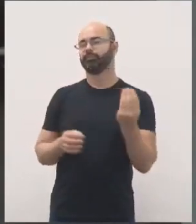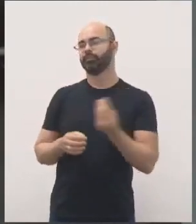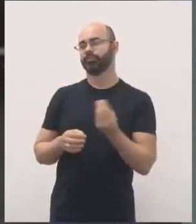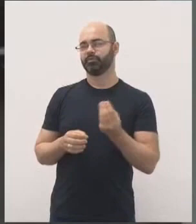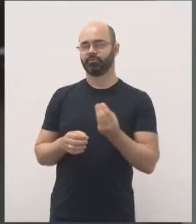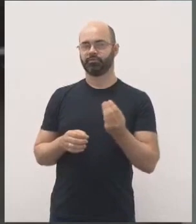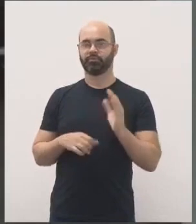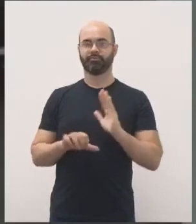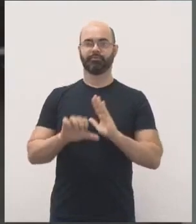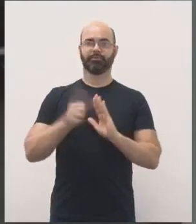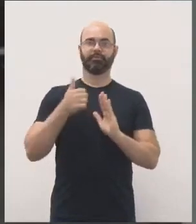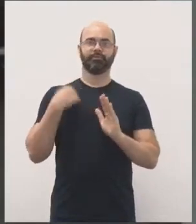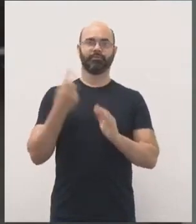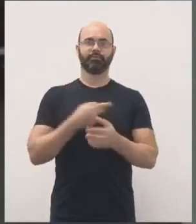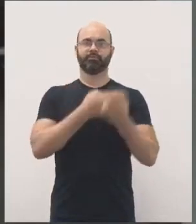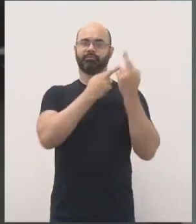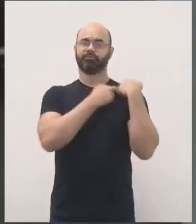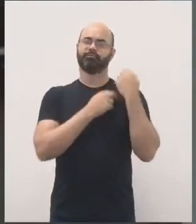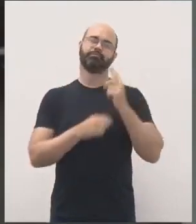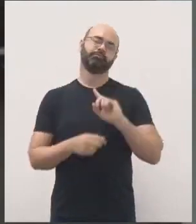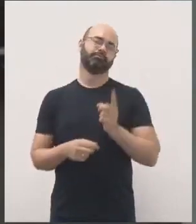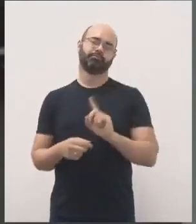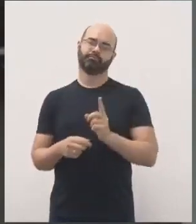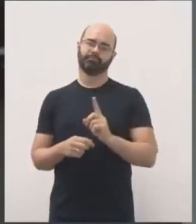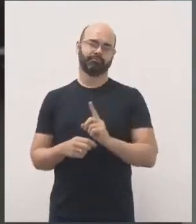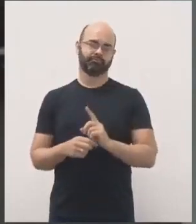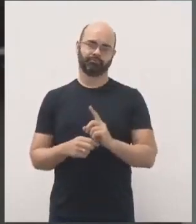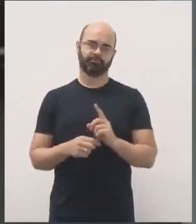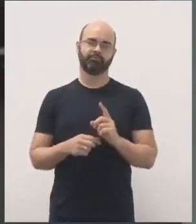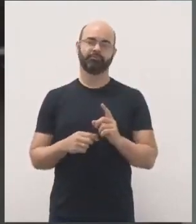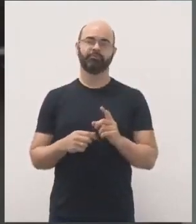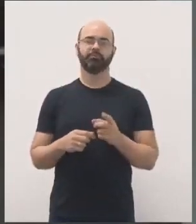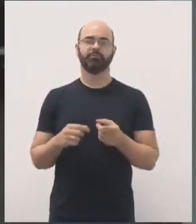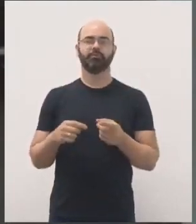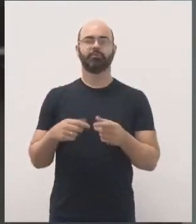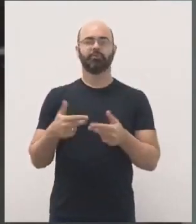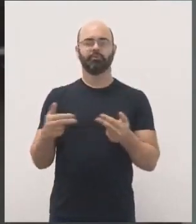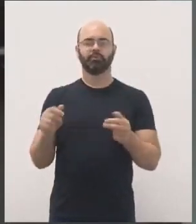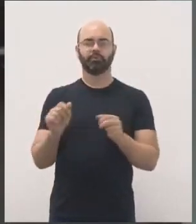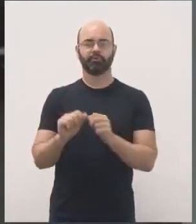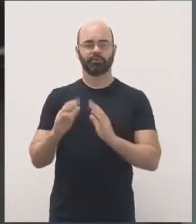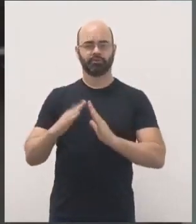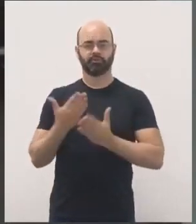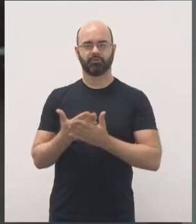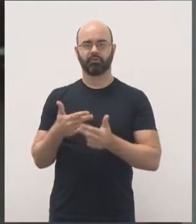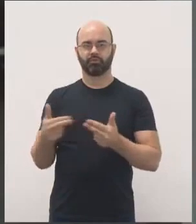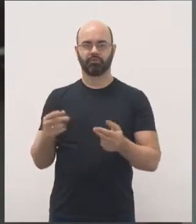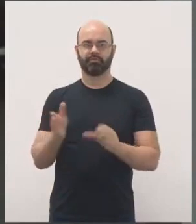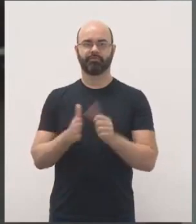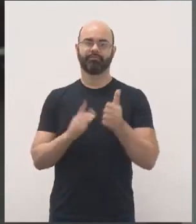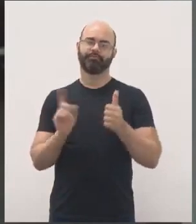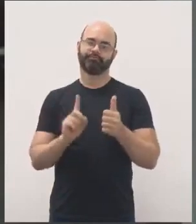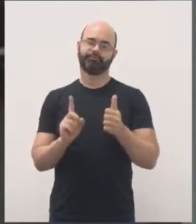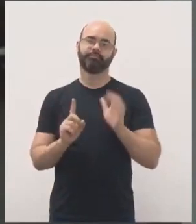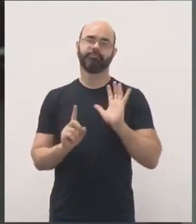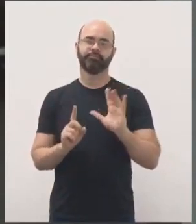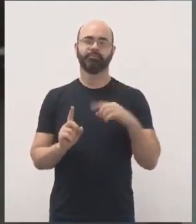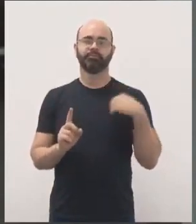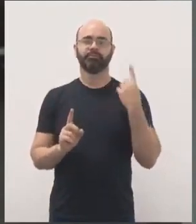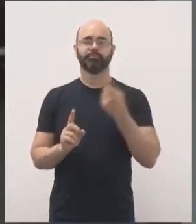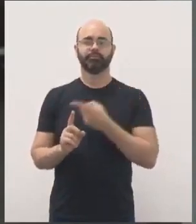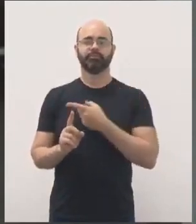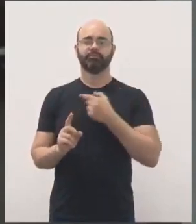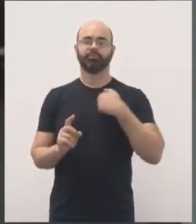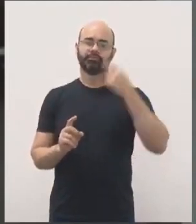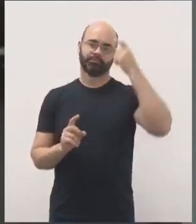fica responsável, né, por realizar algumas atividades com a escola. E aí a gente se deparou,